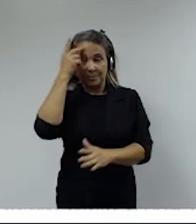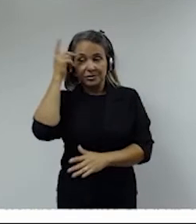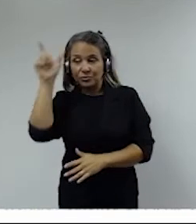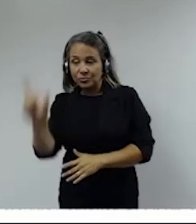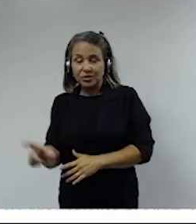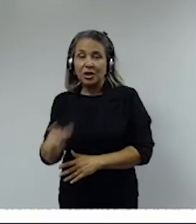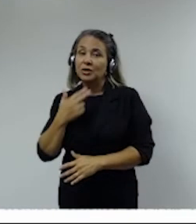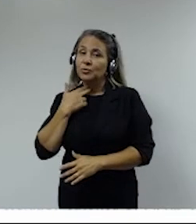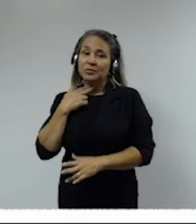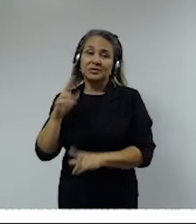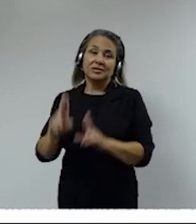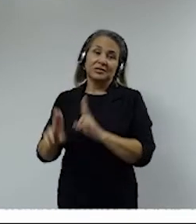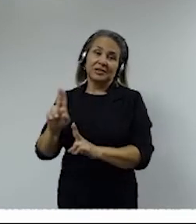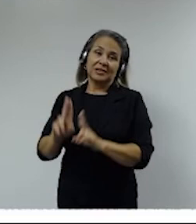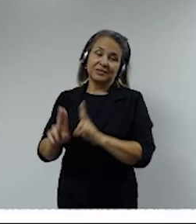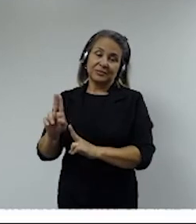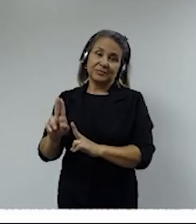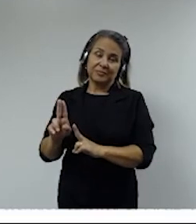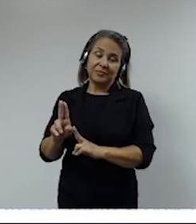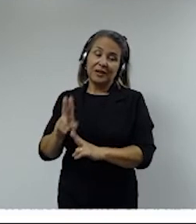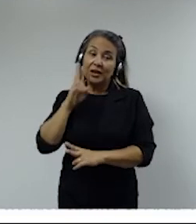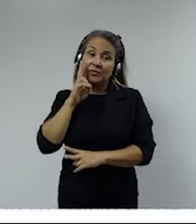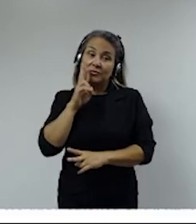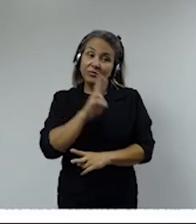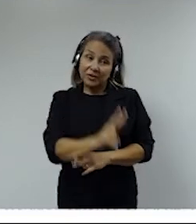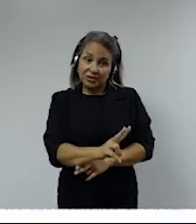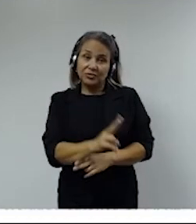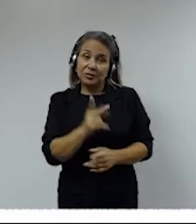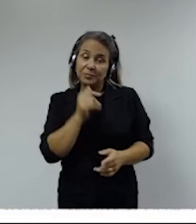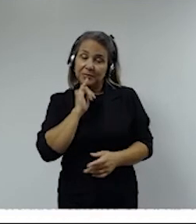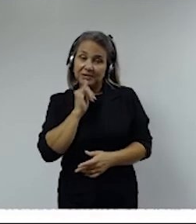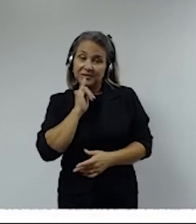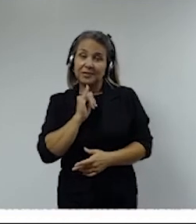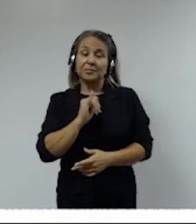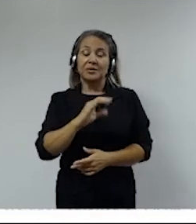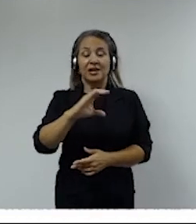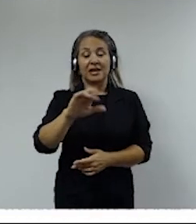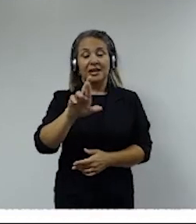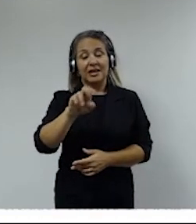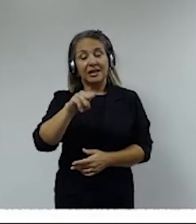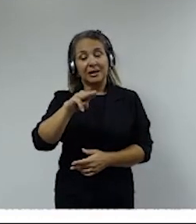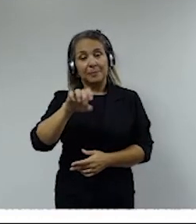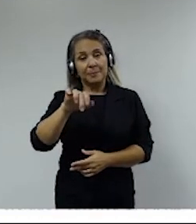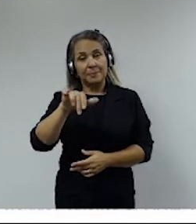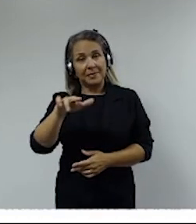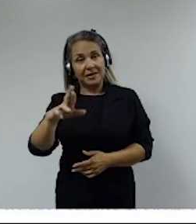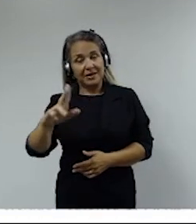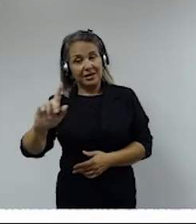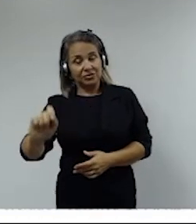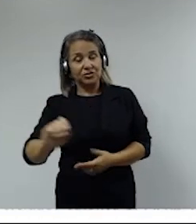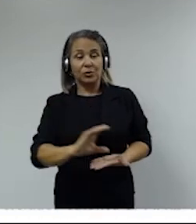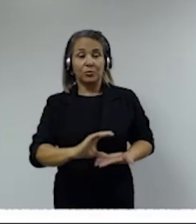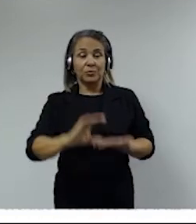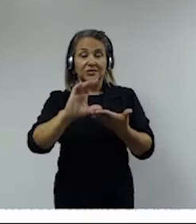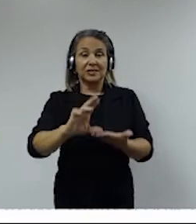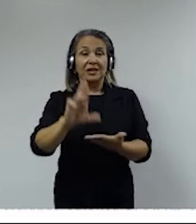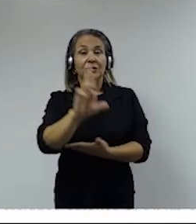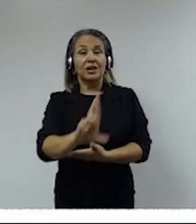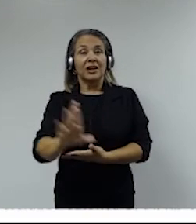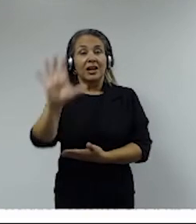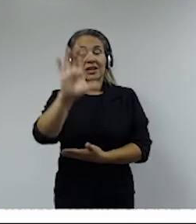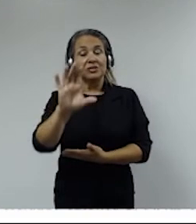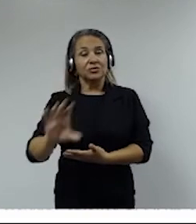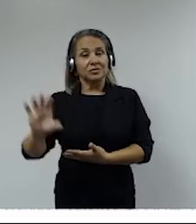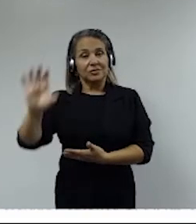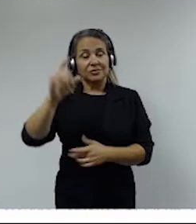ser utilizado. Então, vejam que, nesse caso, o CREMERGE, o Conselho Regional de Medicina, ele